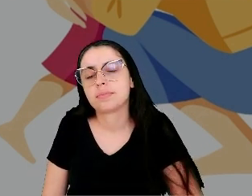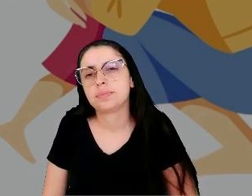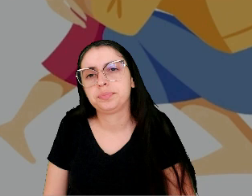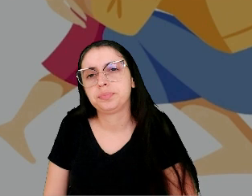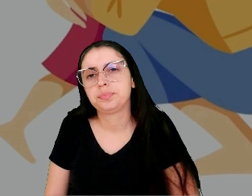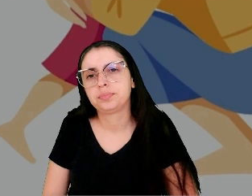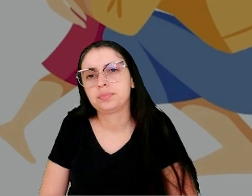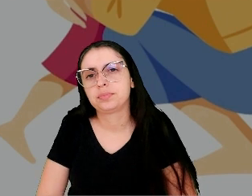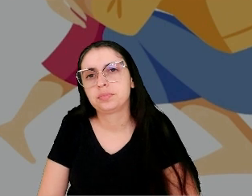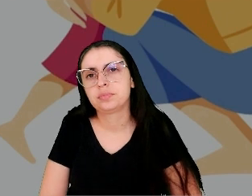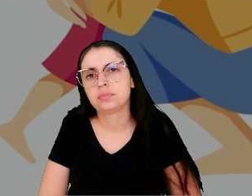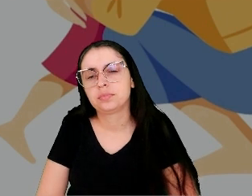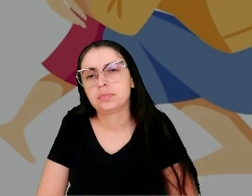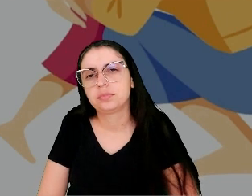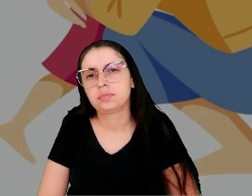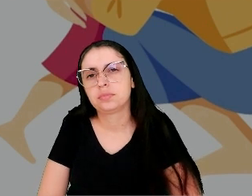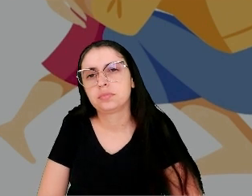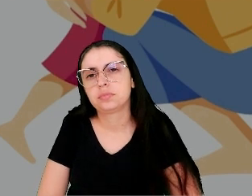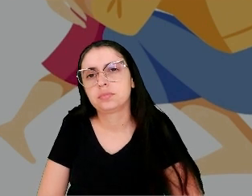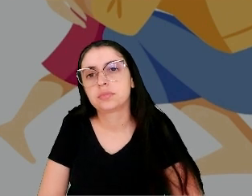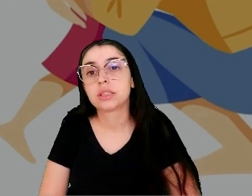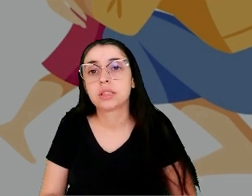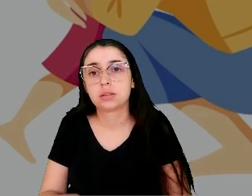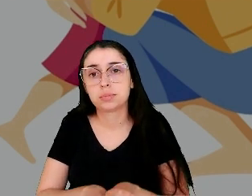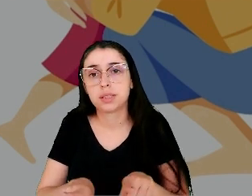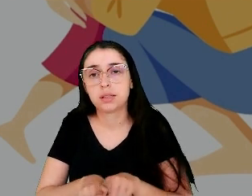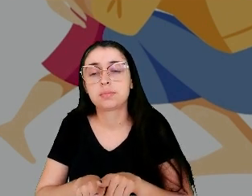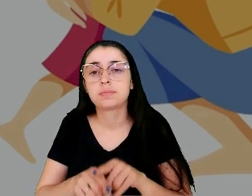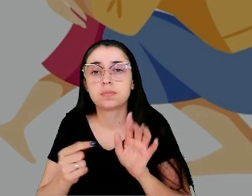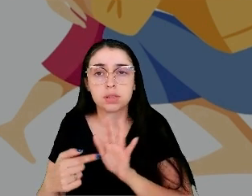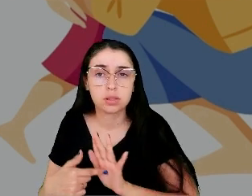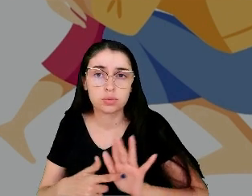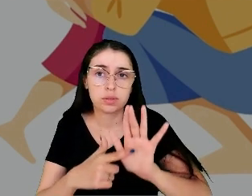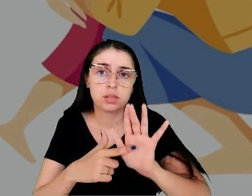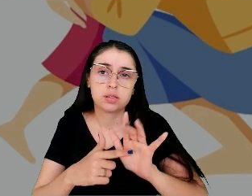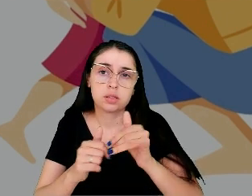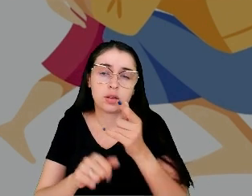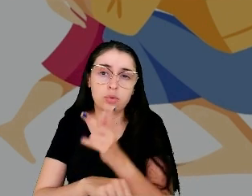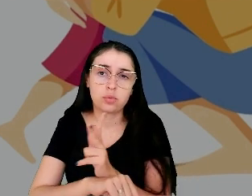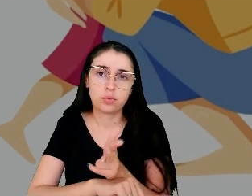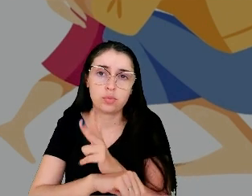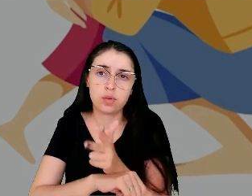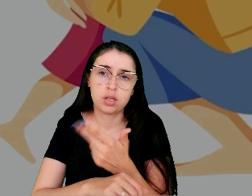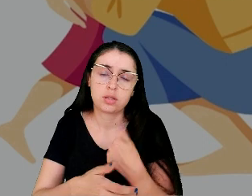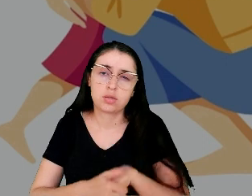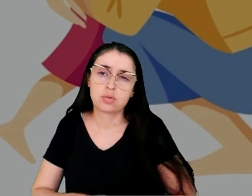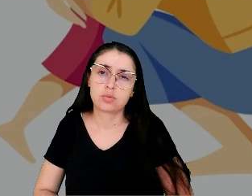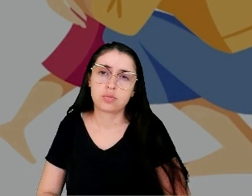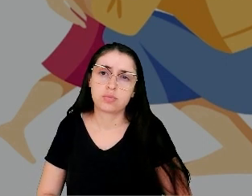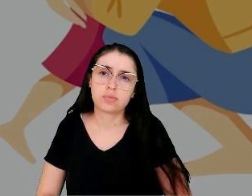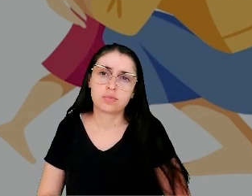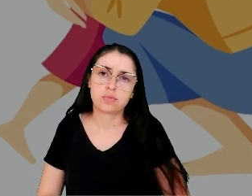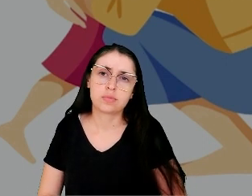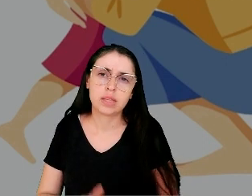agua.mpf.mp.br. E também, se pudesse apresentar um vídeo, o Benefrancis já aplicou em